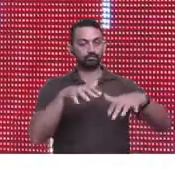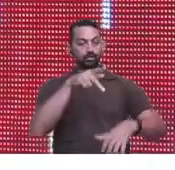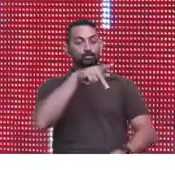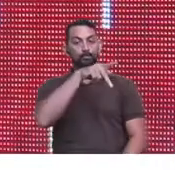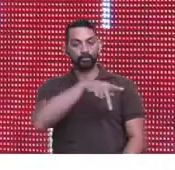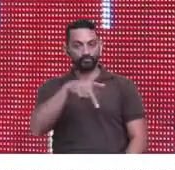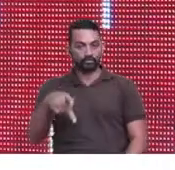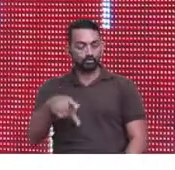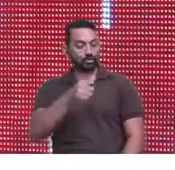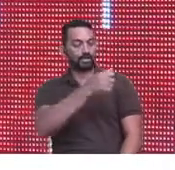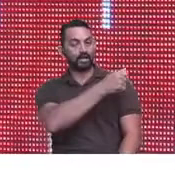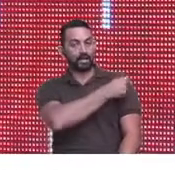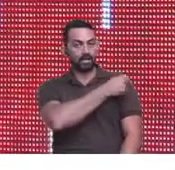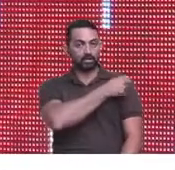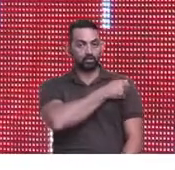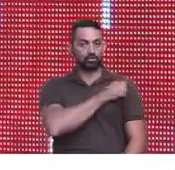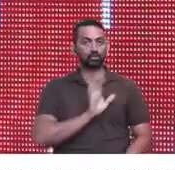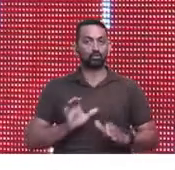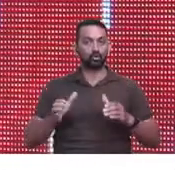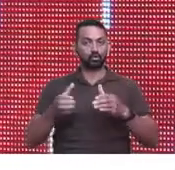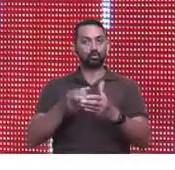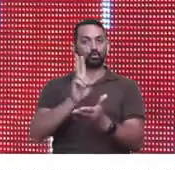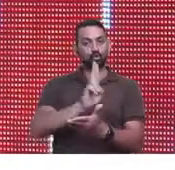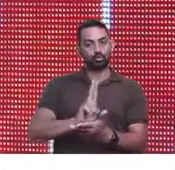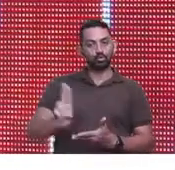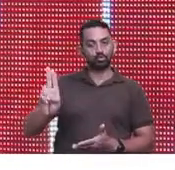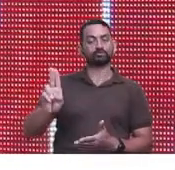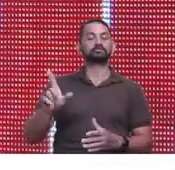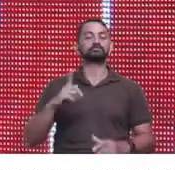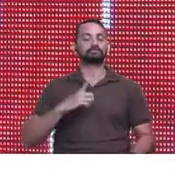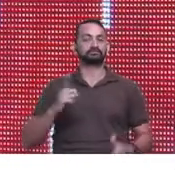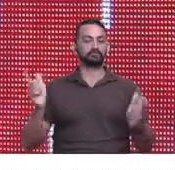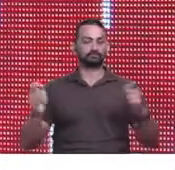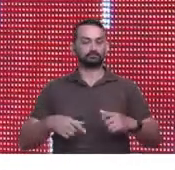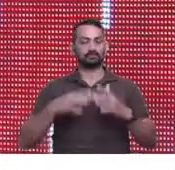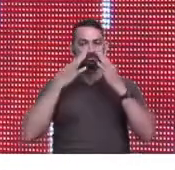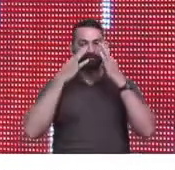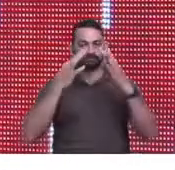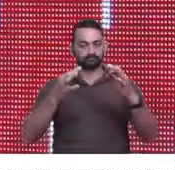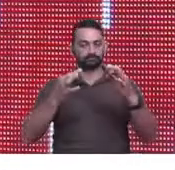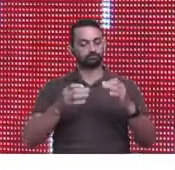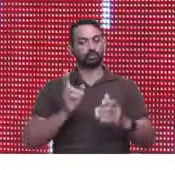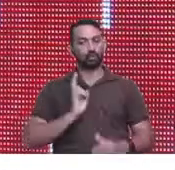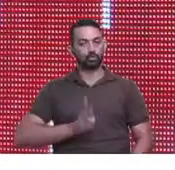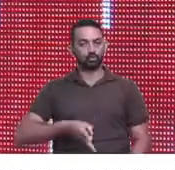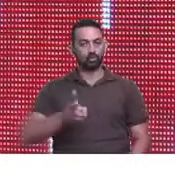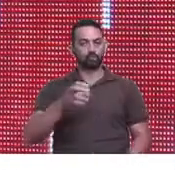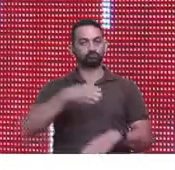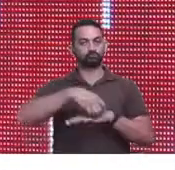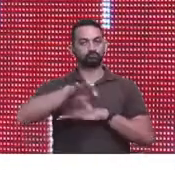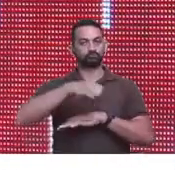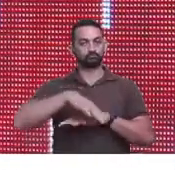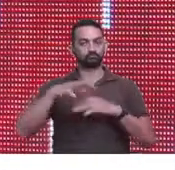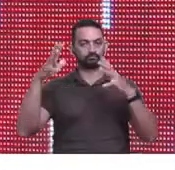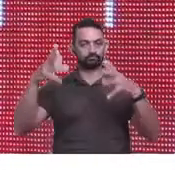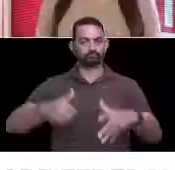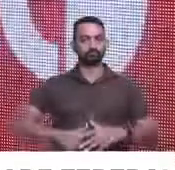ele é liderado por professores por alunos pela comunidade acadêmica é claro que a gente vai ficar de olho para continuar trazendo